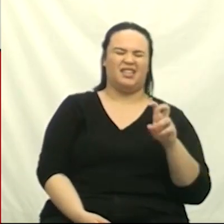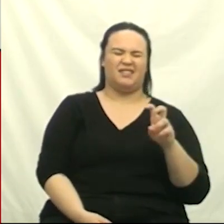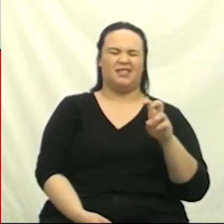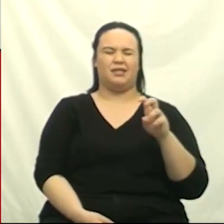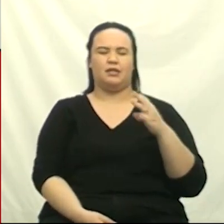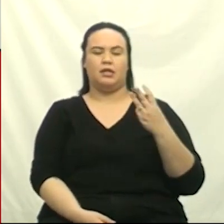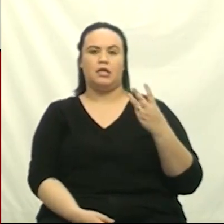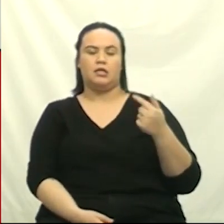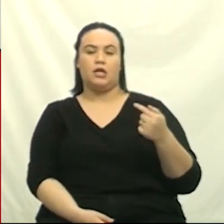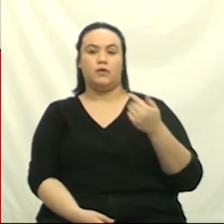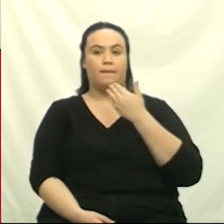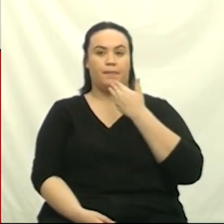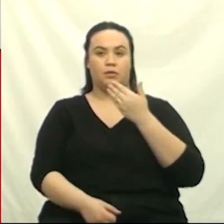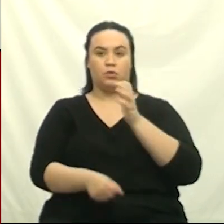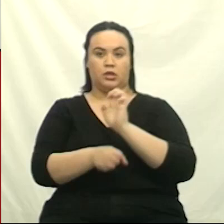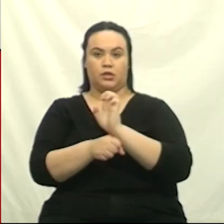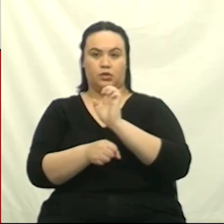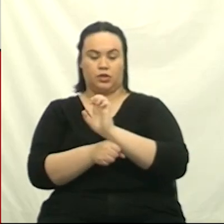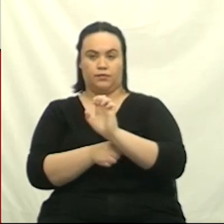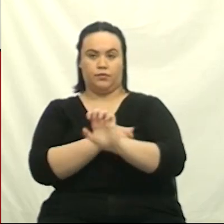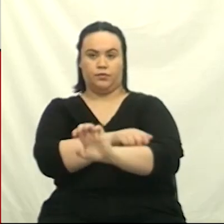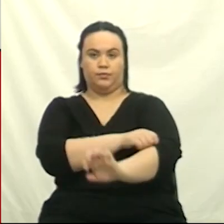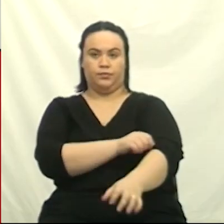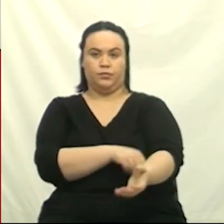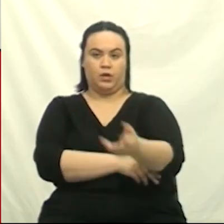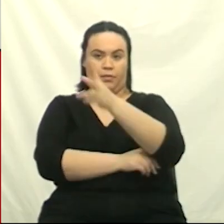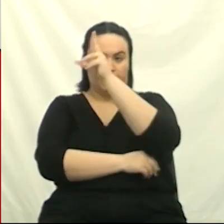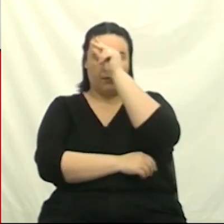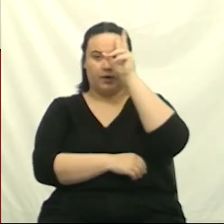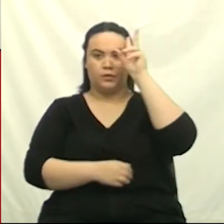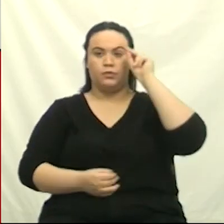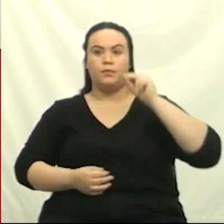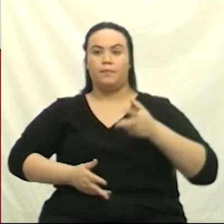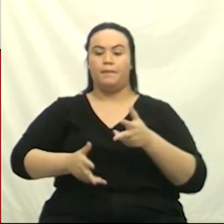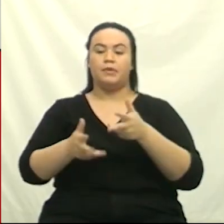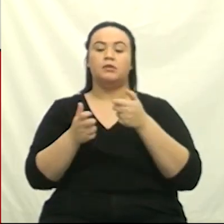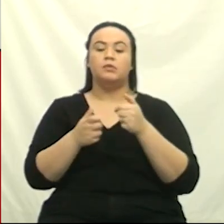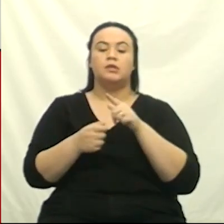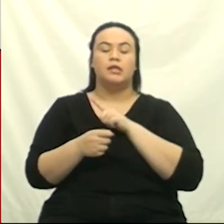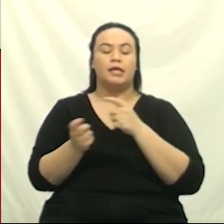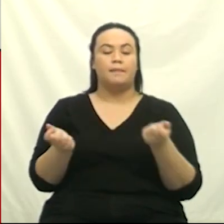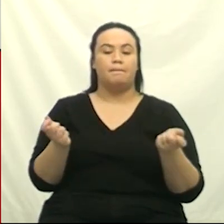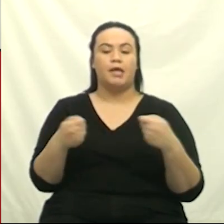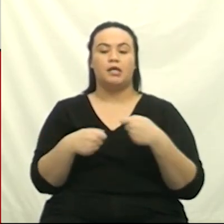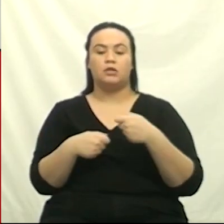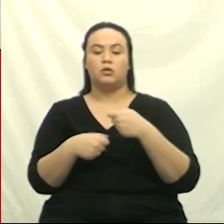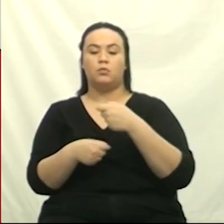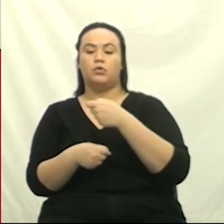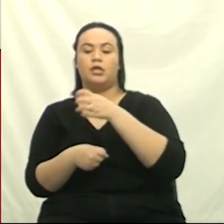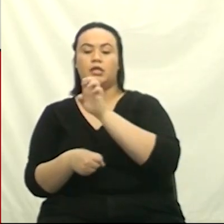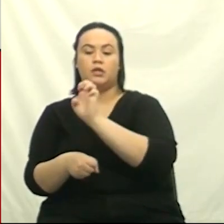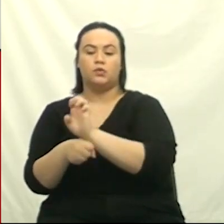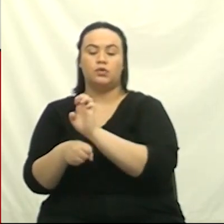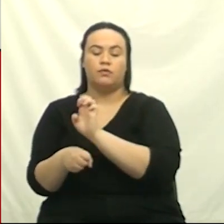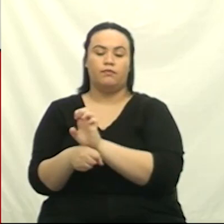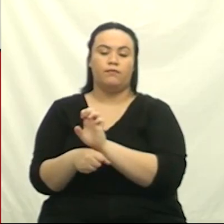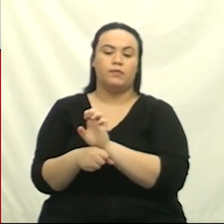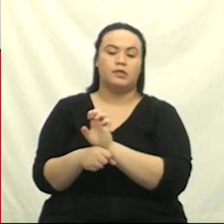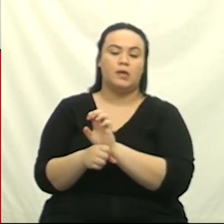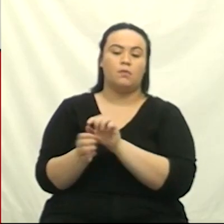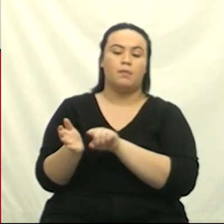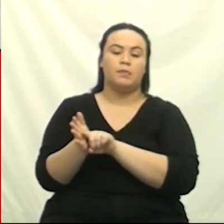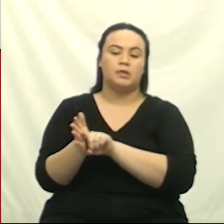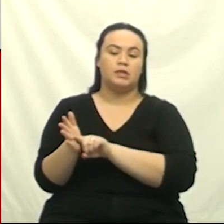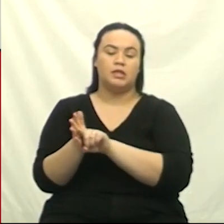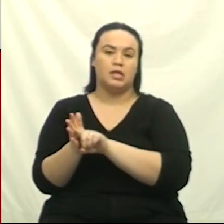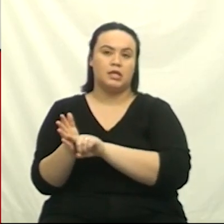envio de expediente ao chefe do poder executivo municipal verificando a possibilidade do poder executivo realizar estudos